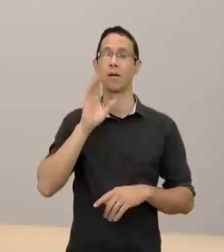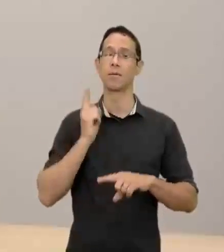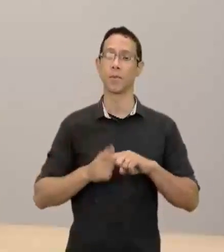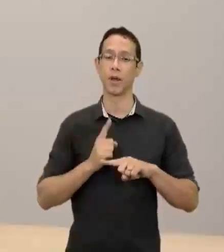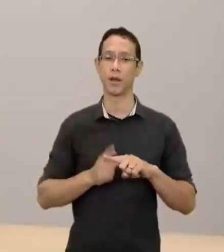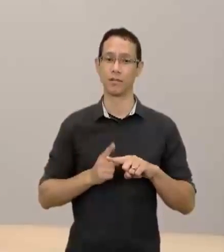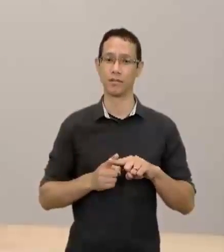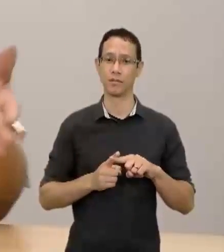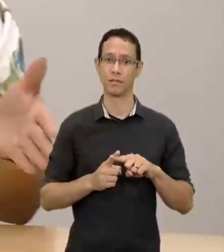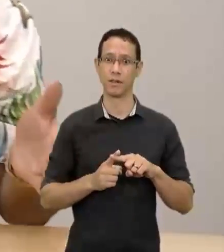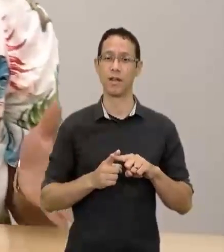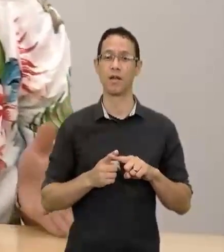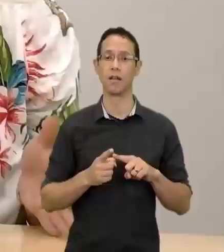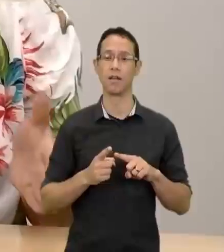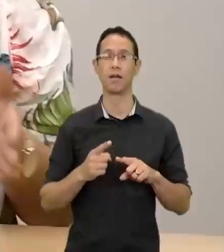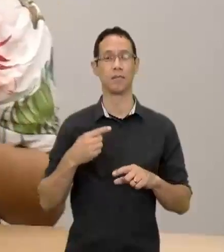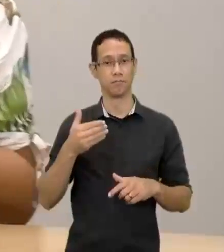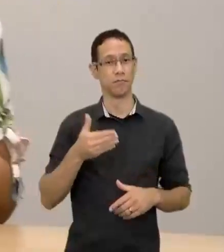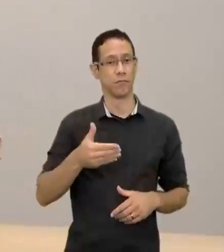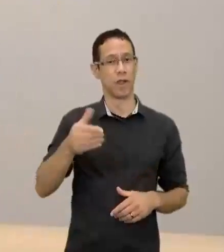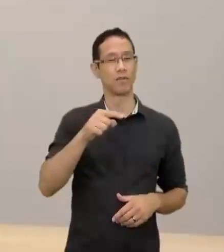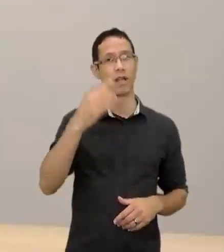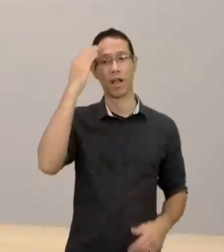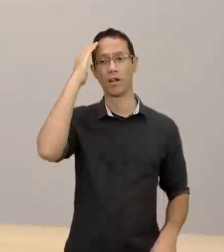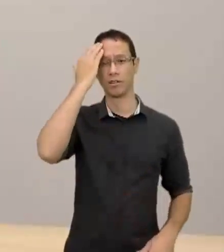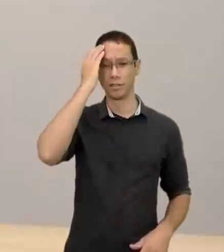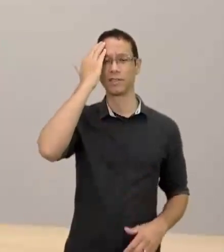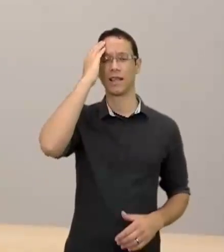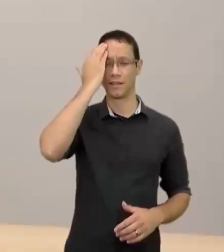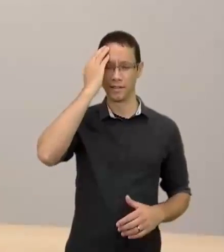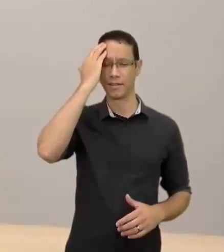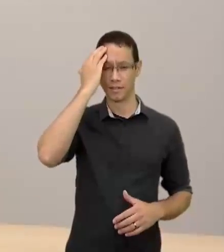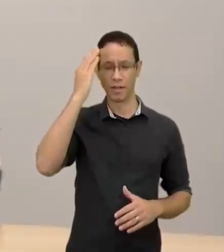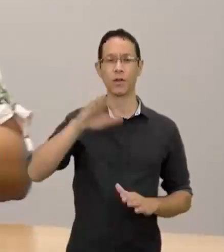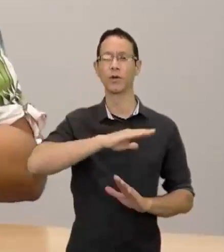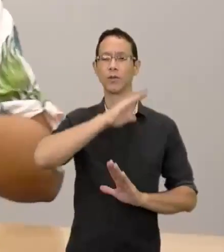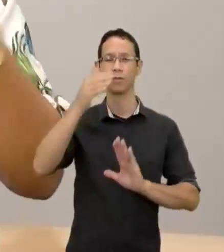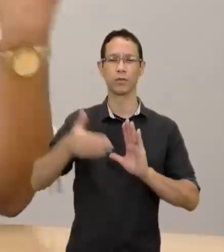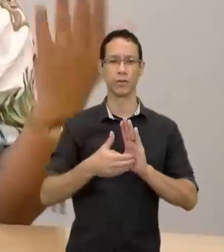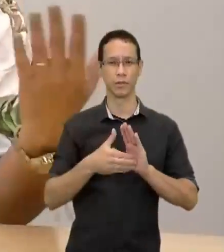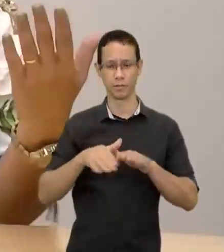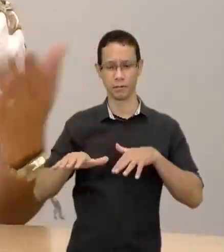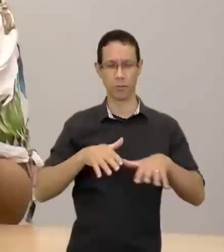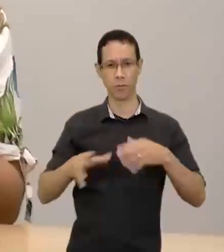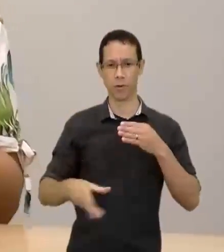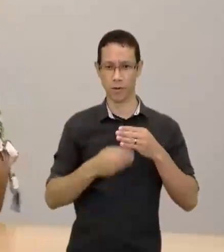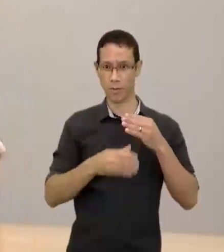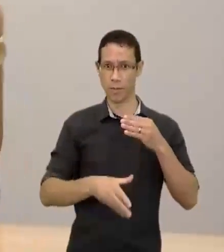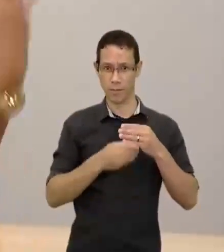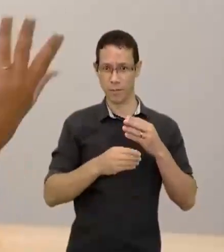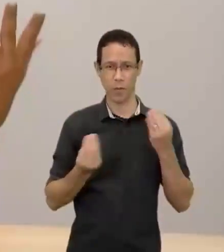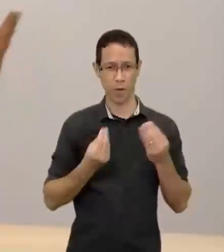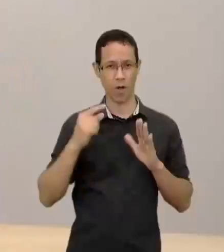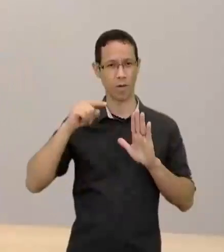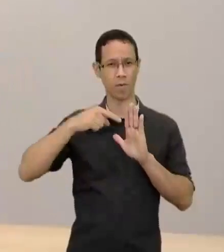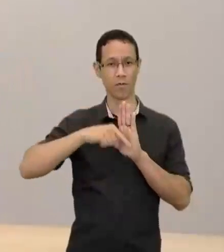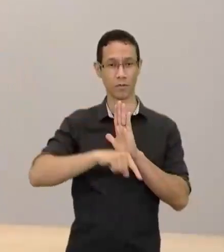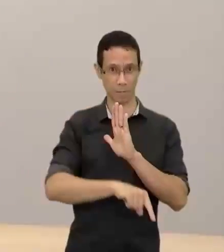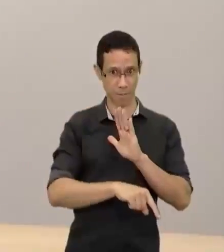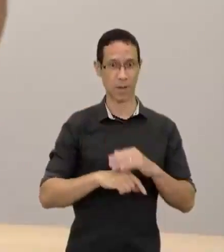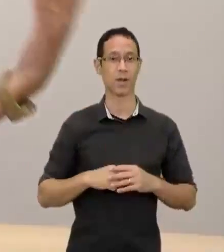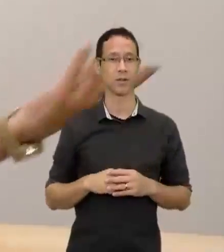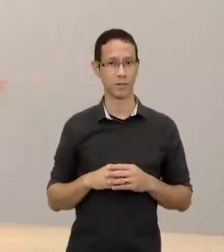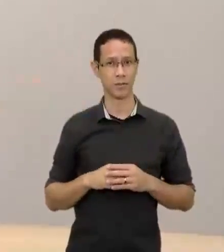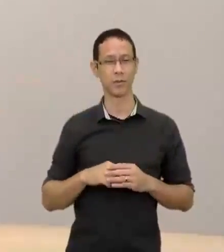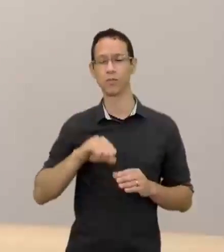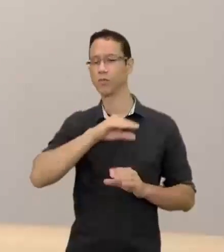quê? Porque ela faz com que você compreenda toda essa questão do componente, do aprofundamento, o